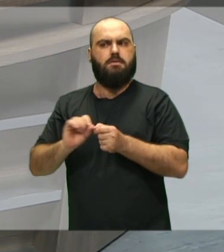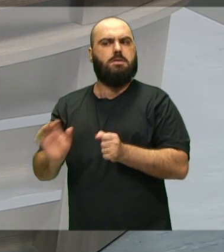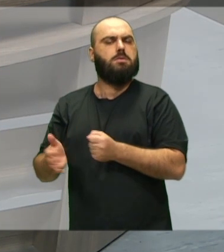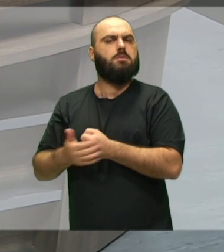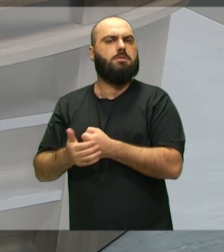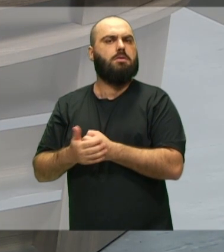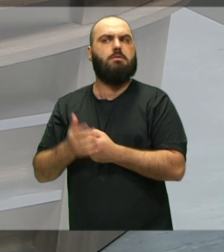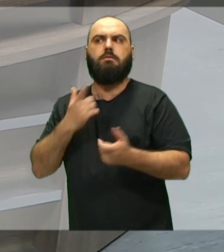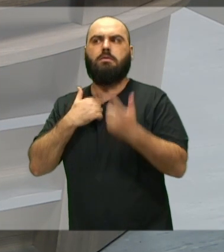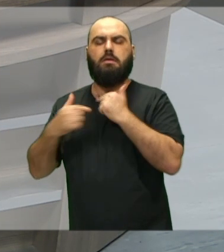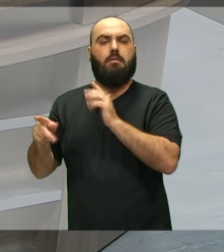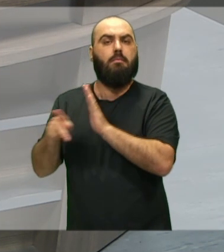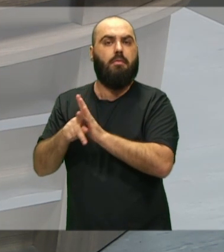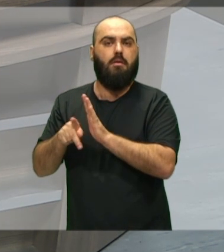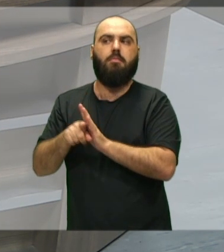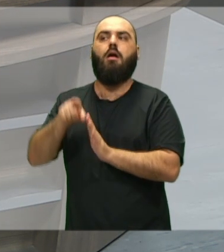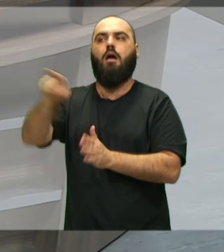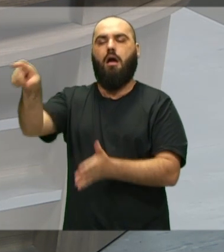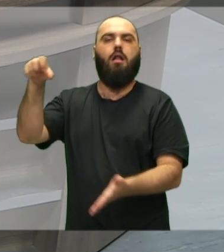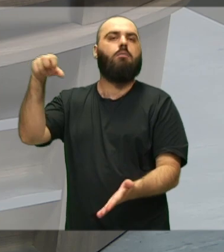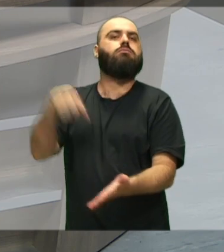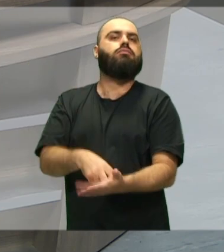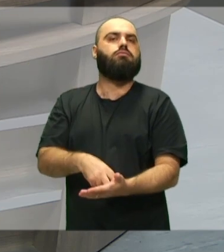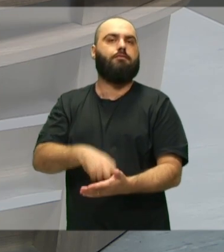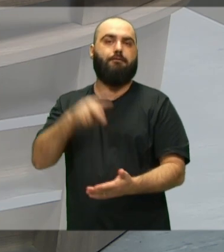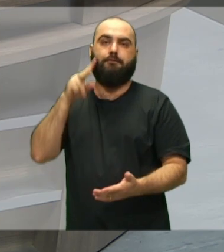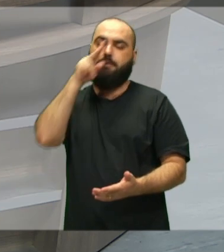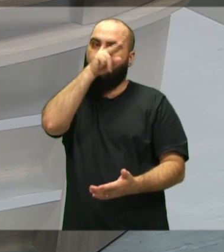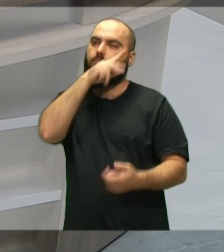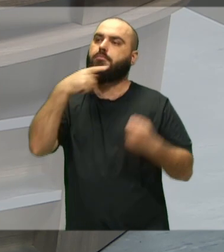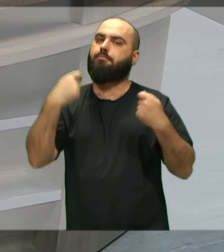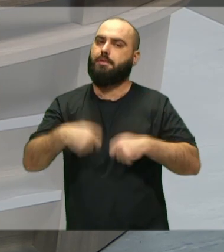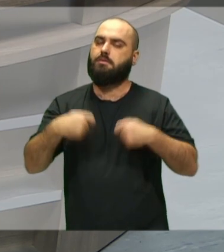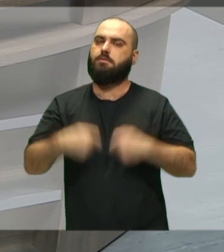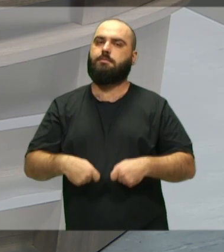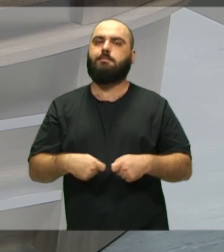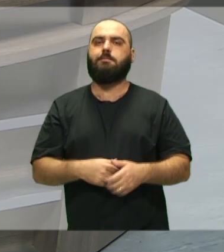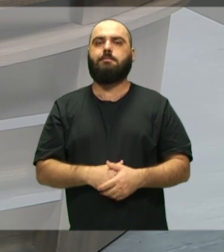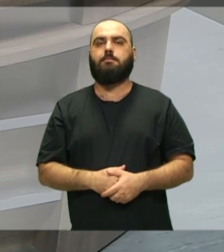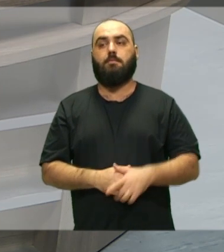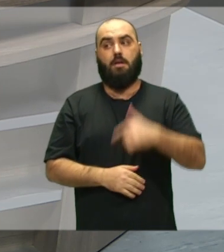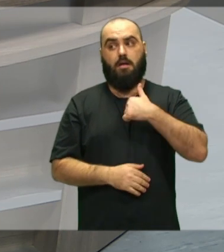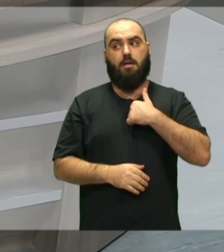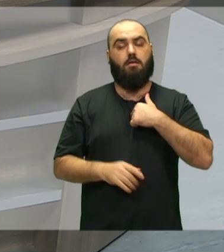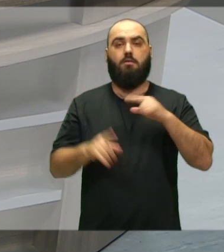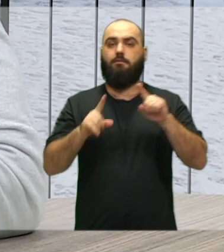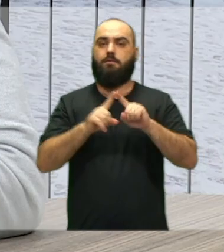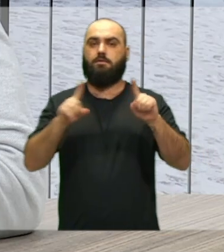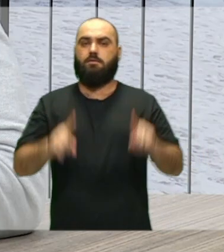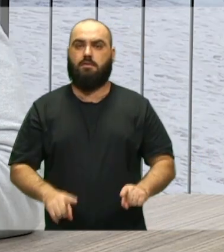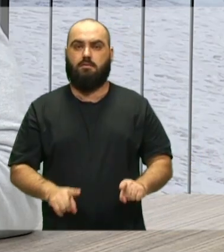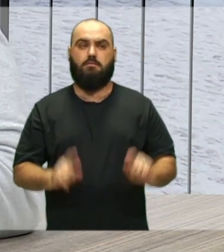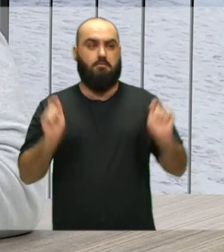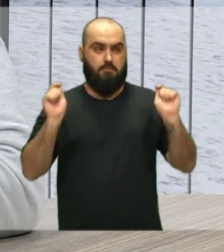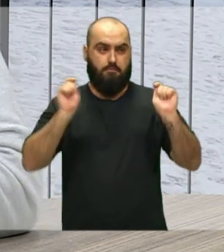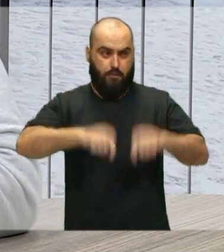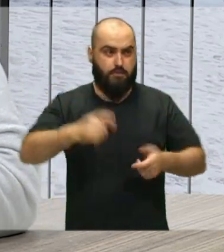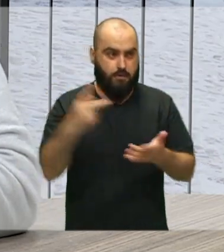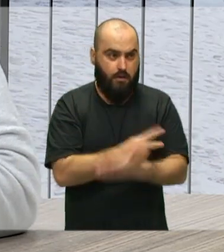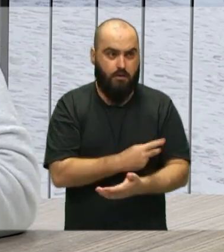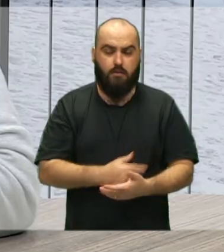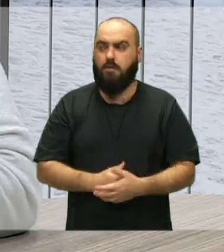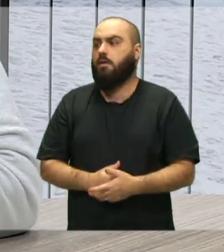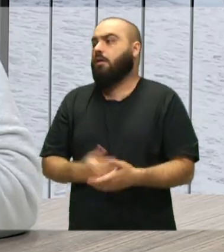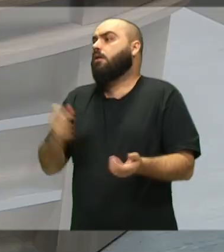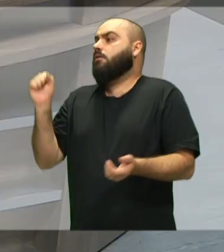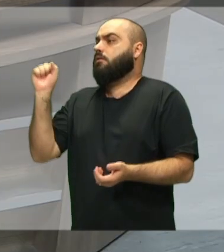alguém desonesto, no caso, né? É sobre esse viés, Eu falo porque eu sou servidor. Posso errar? Pode.